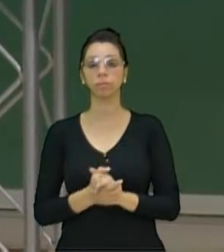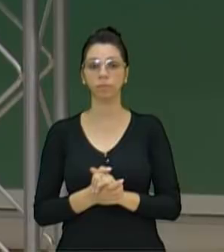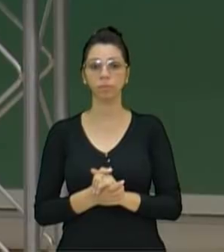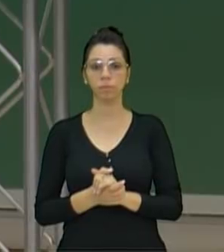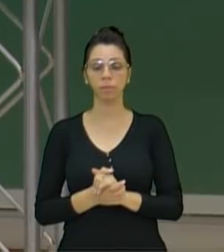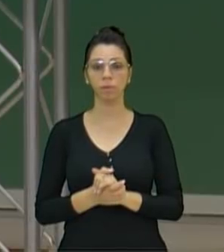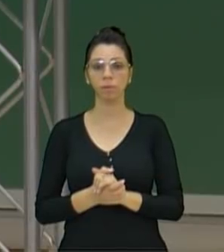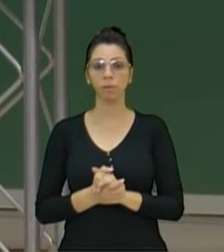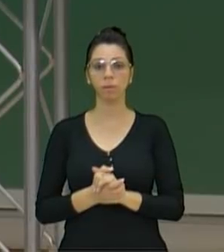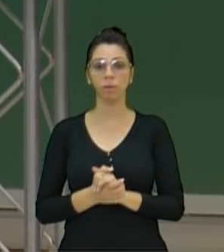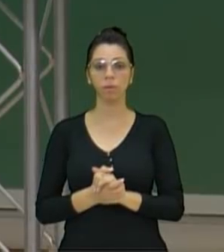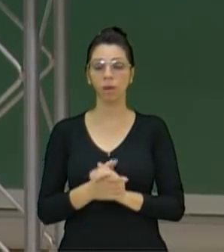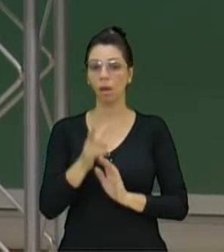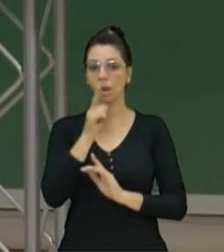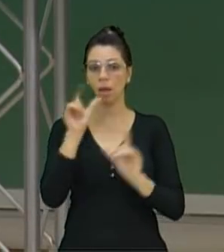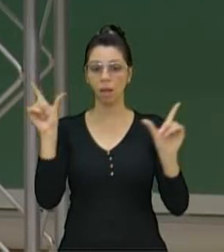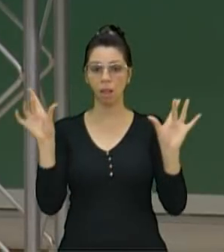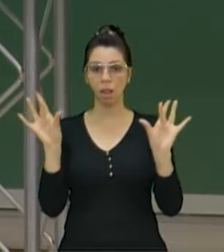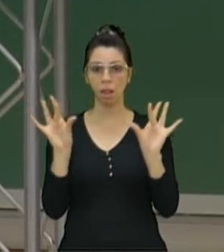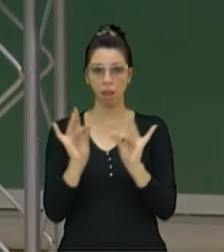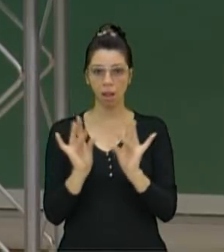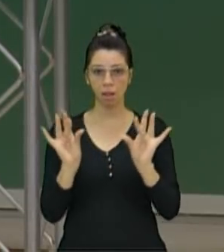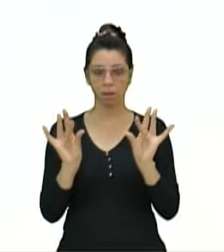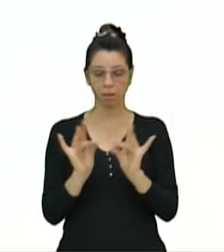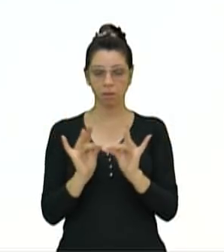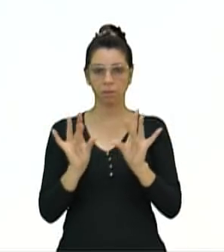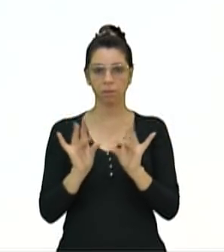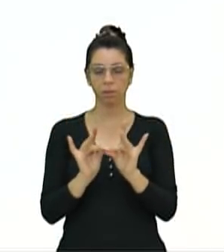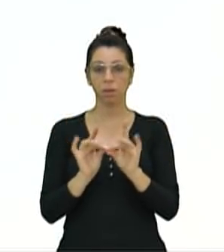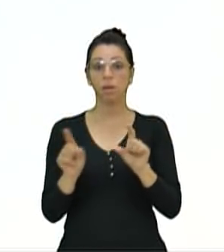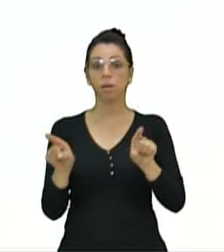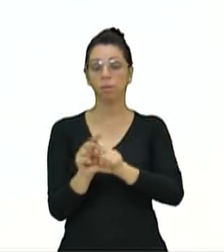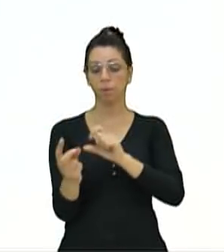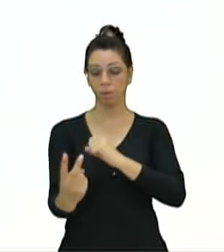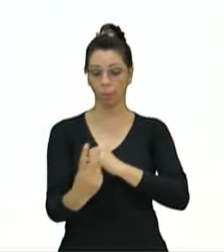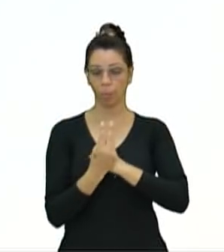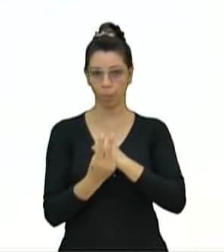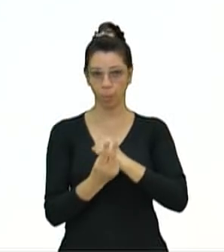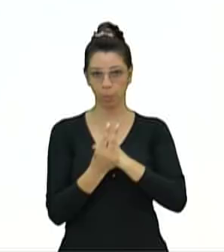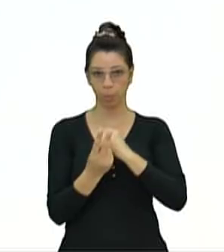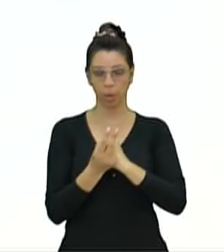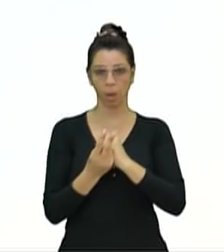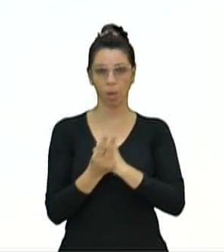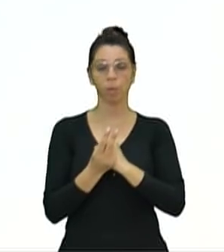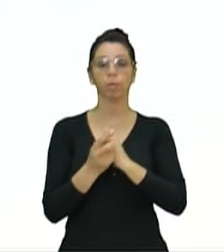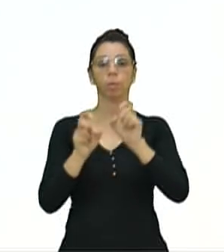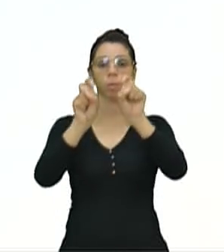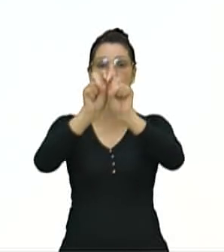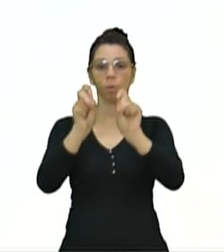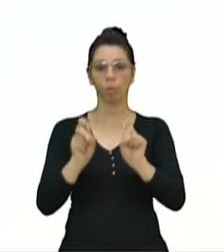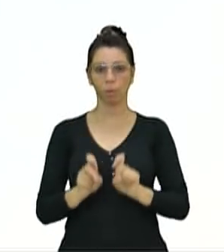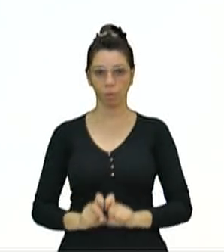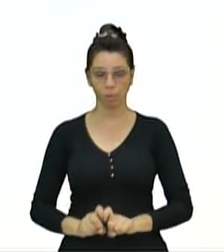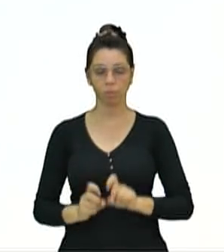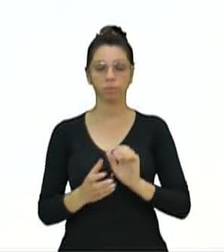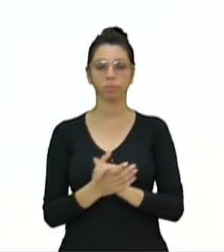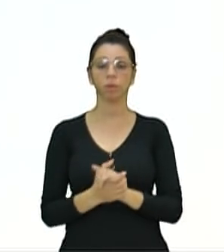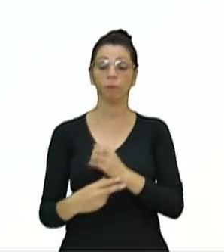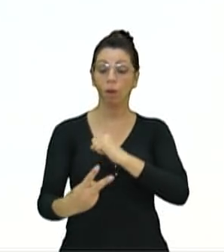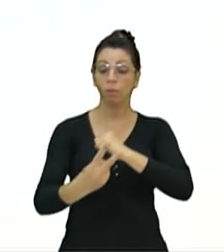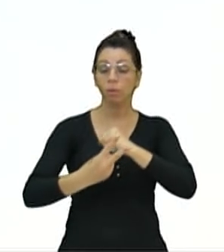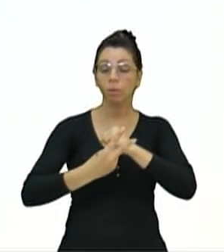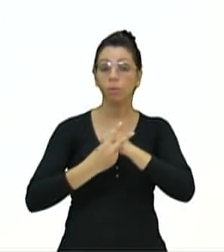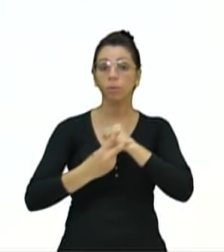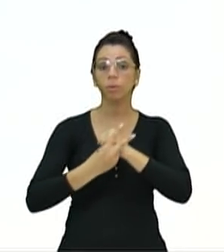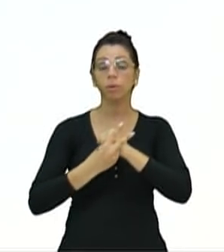de líquidos, tá? E também na defesa do organismo. Como assim? Ele vai drenar, vai ajudar a